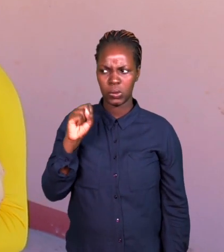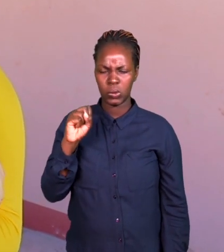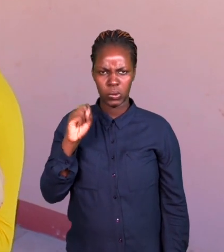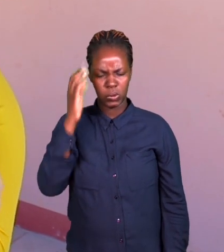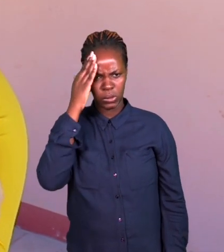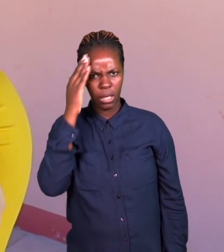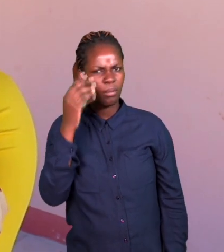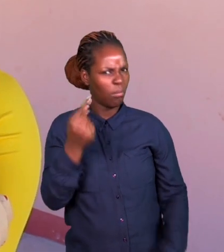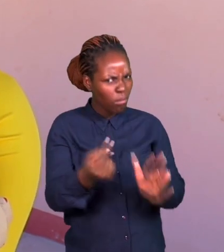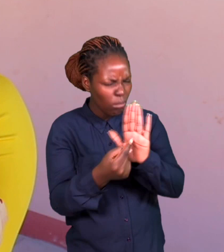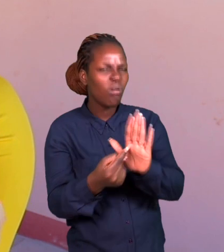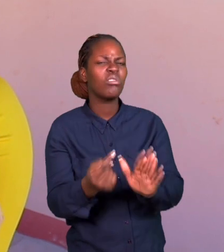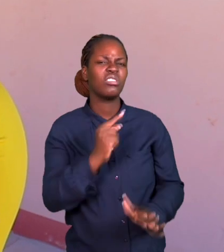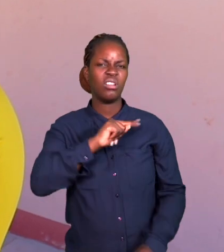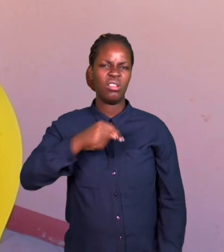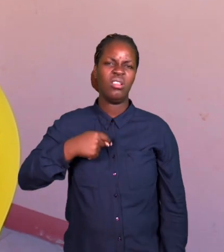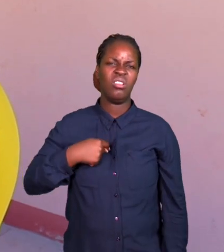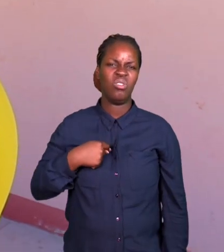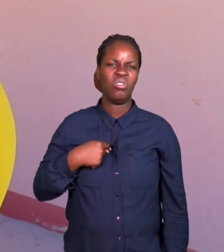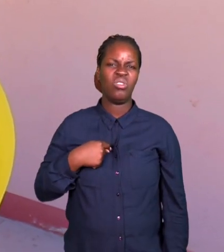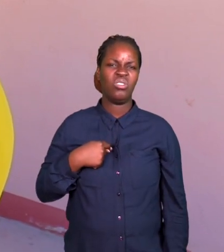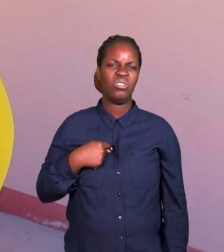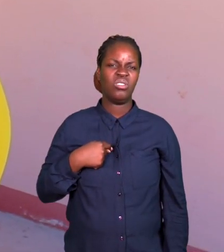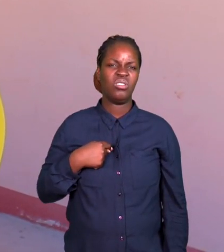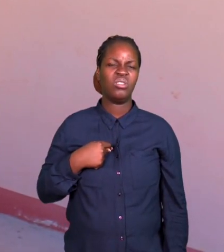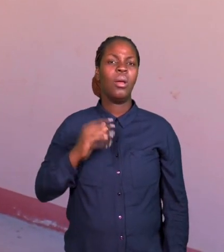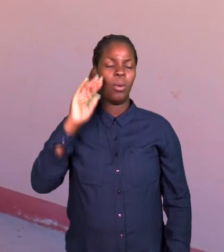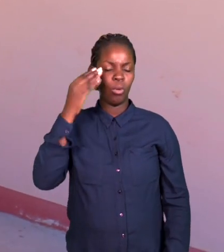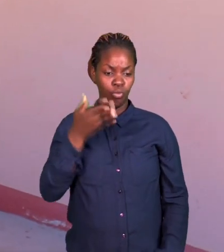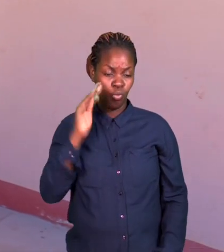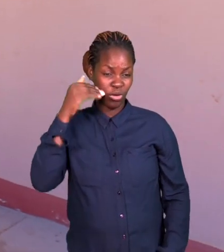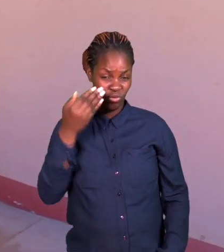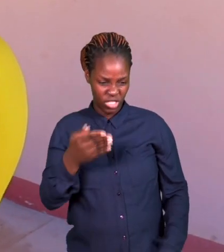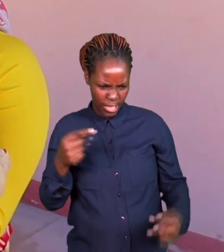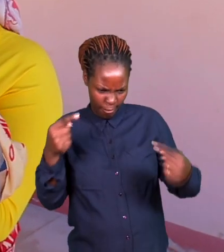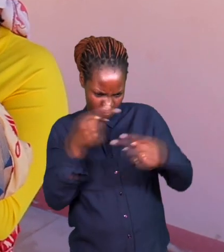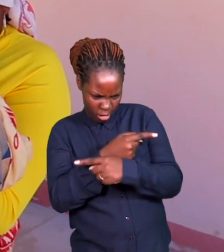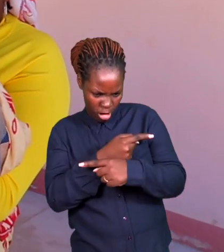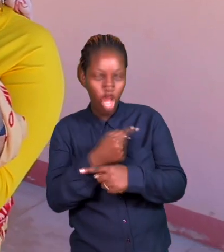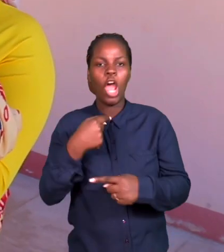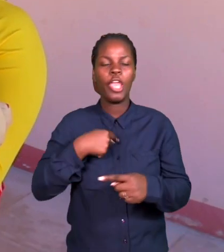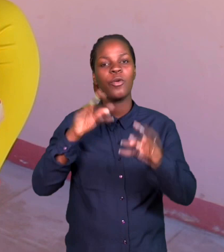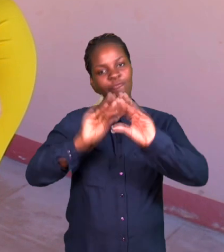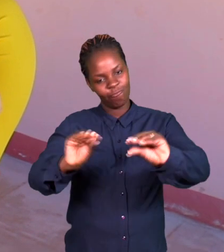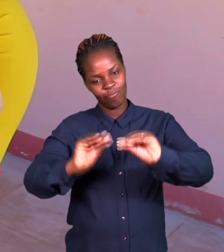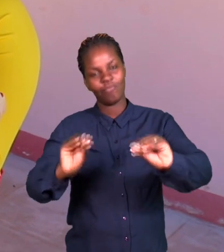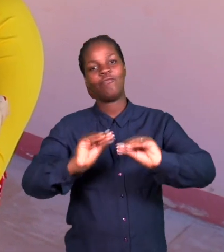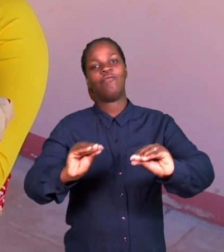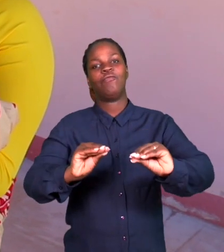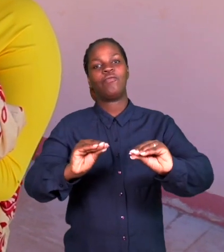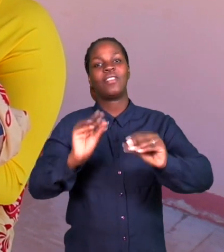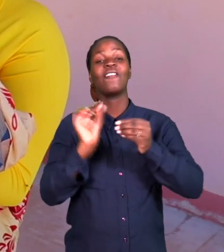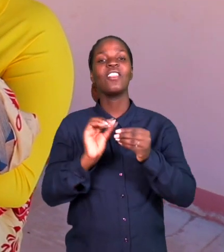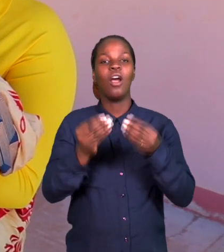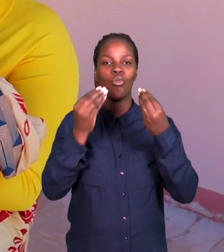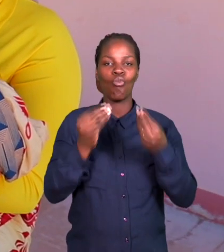Sabe amamentar? Sei, sim. Pode nos mostrar, para quando tiver alguma falha, para podermos